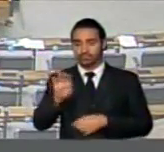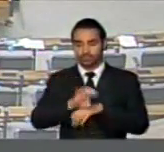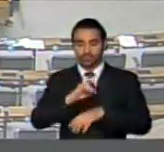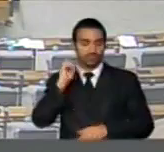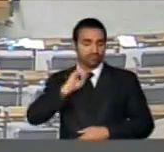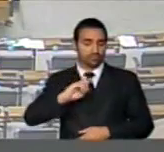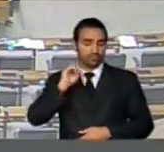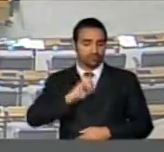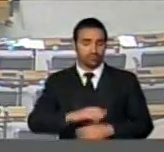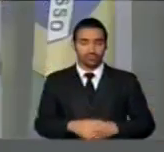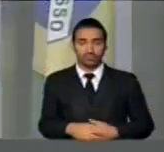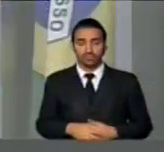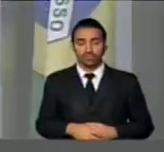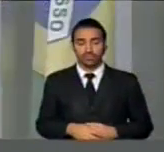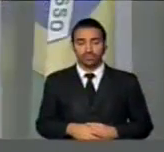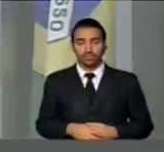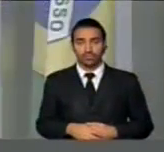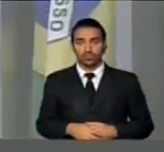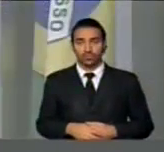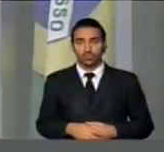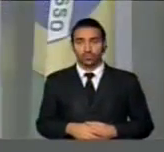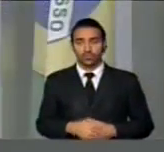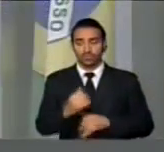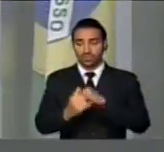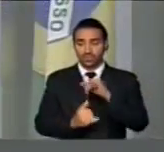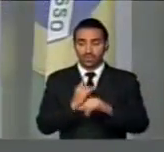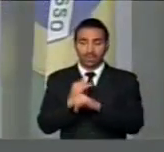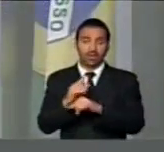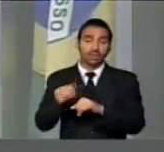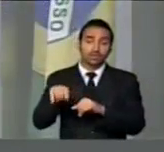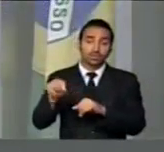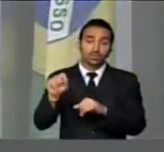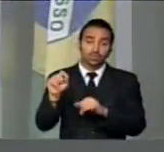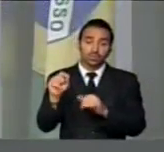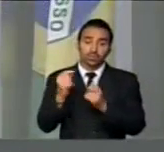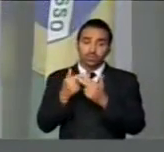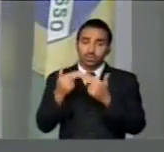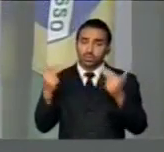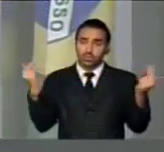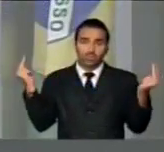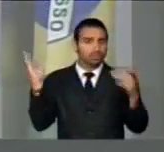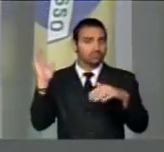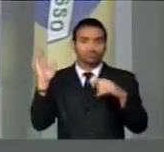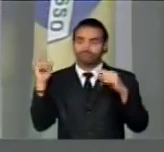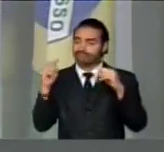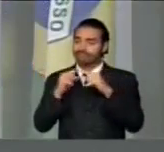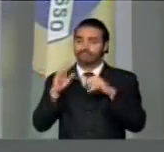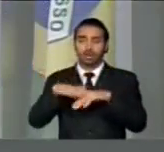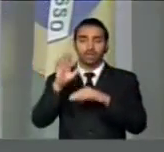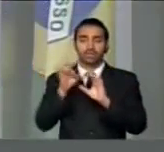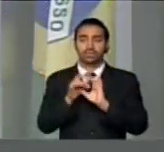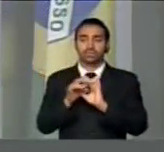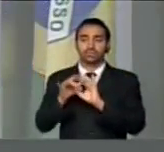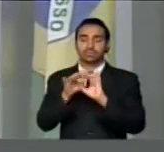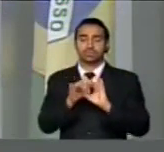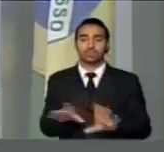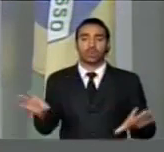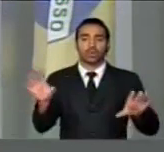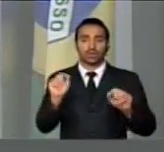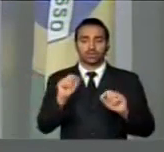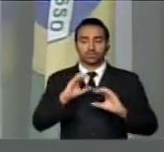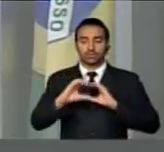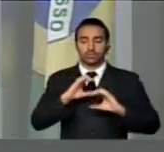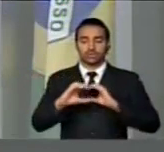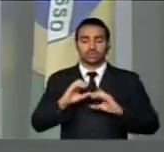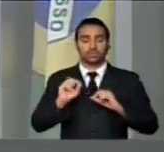Minas. A internet é algo que se tornou talvez um dos instrumentos mais democráticos para a comunicação